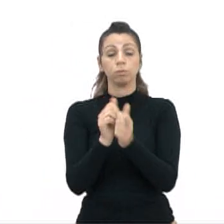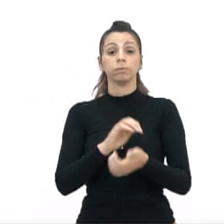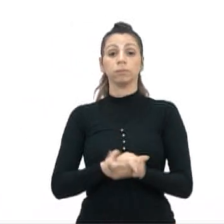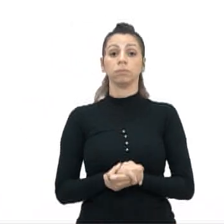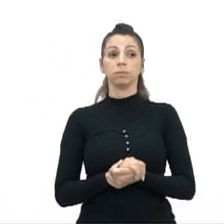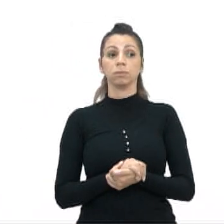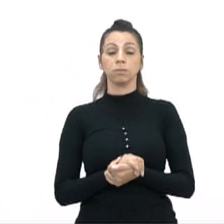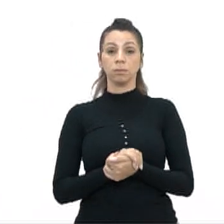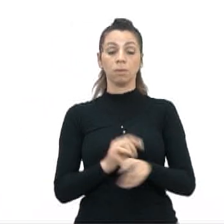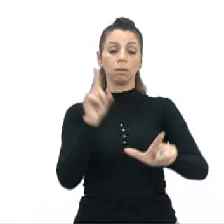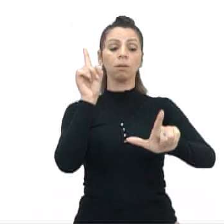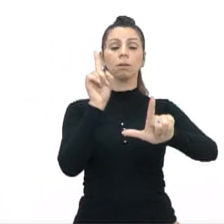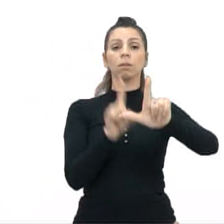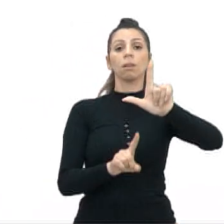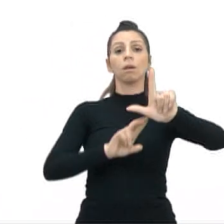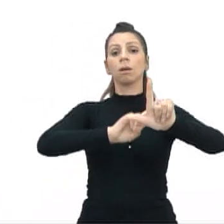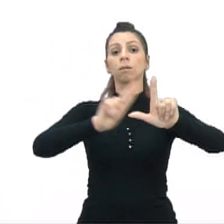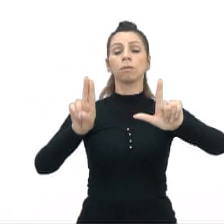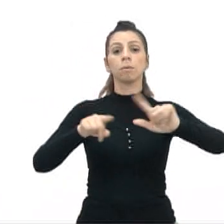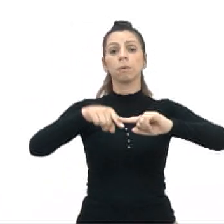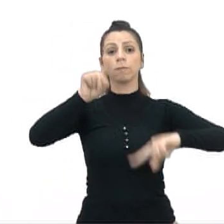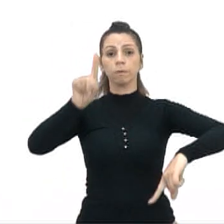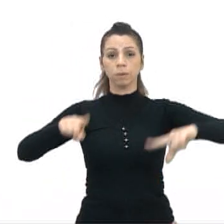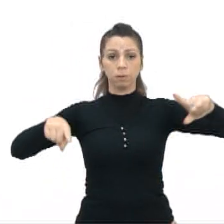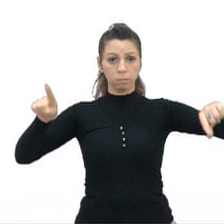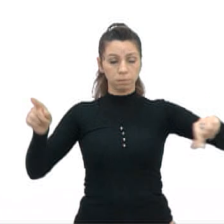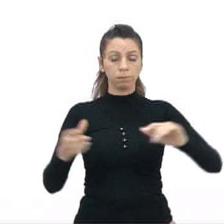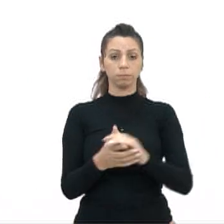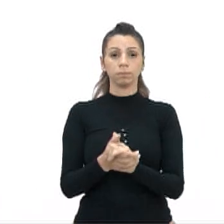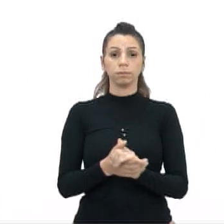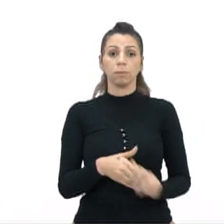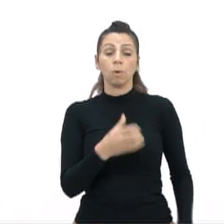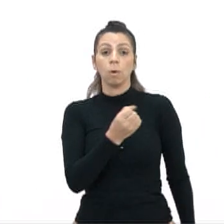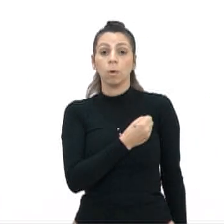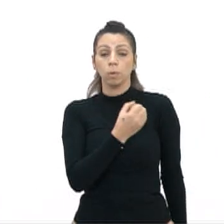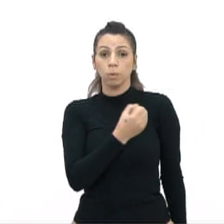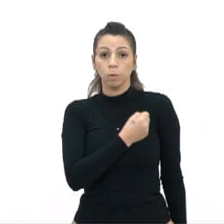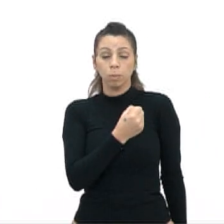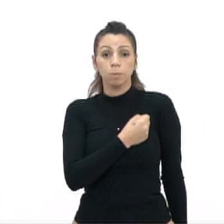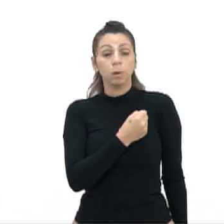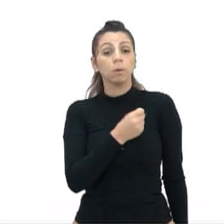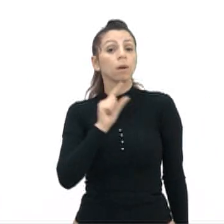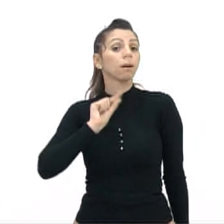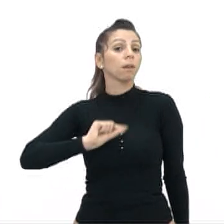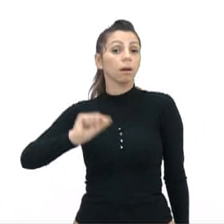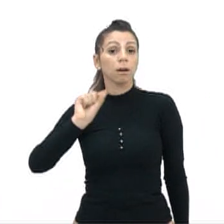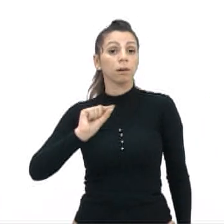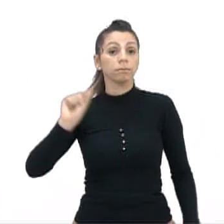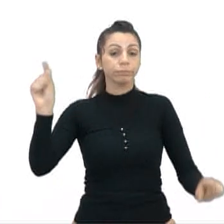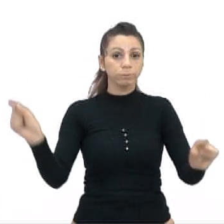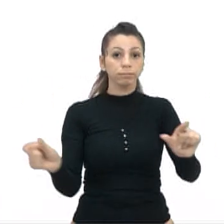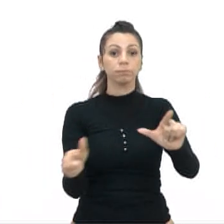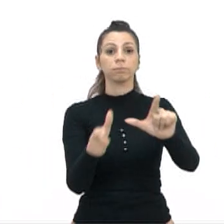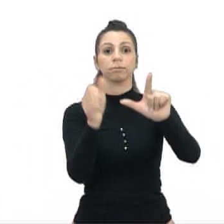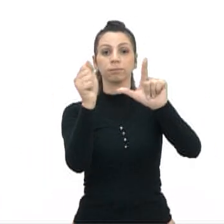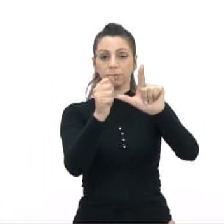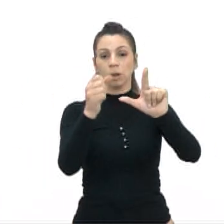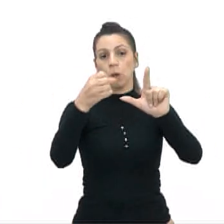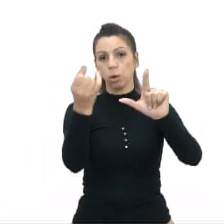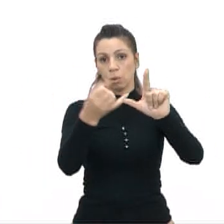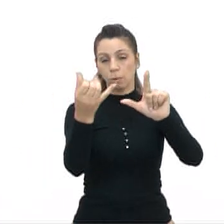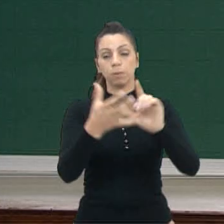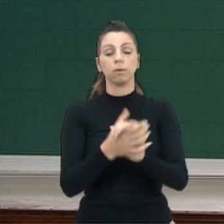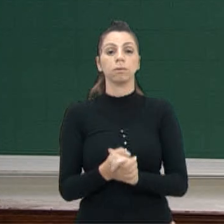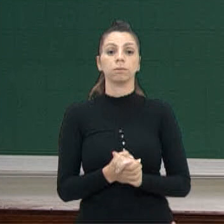né? Essas letras são chamadas de variáveis, o número é o coeficiente numérico, as letras e os seus